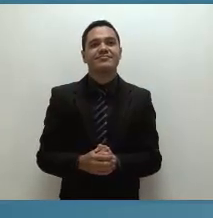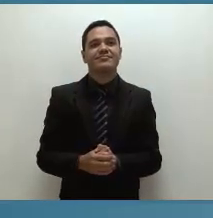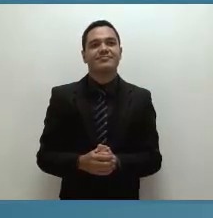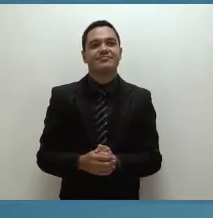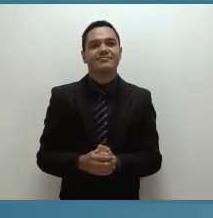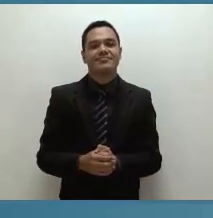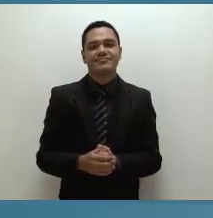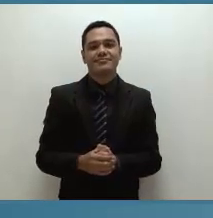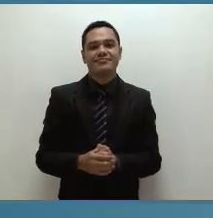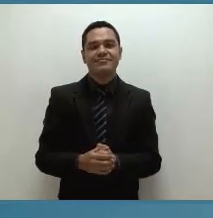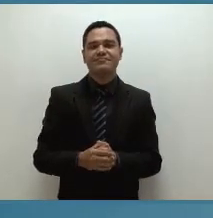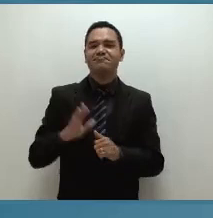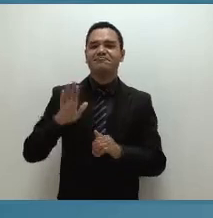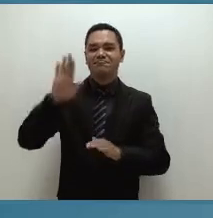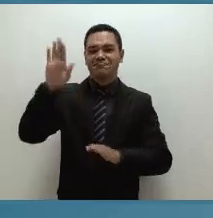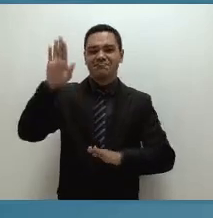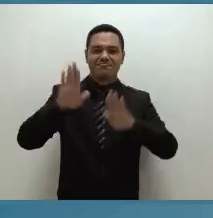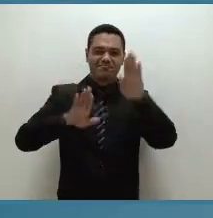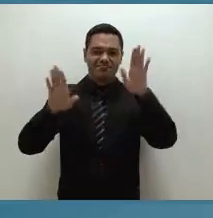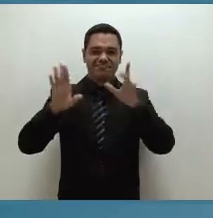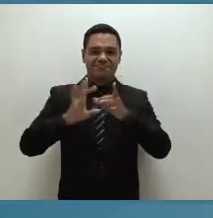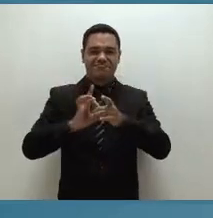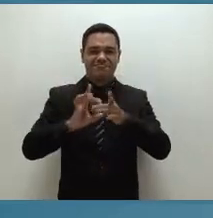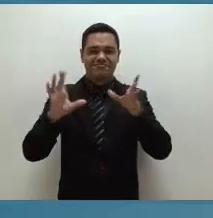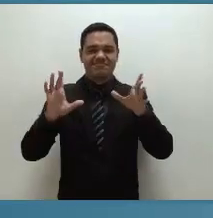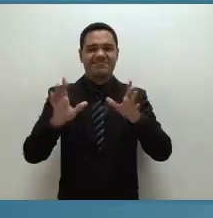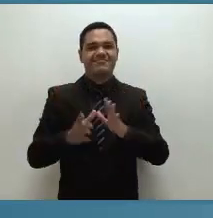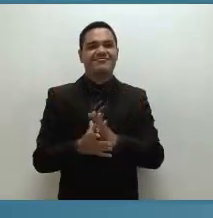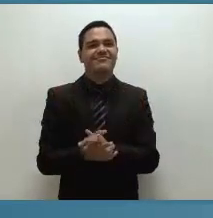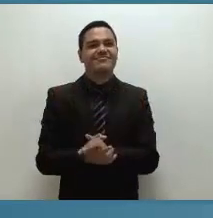franqueada, apontada a palavra. Essa palavra, senhora presidente.